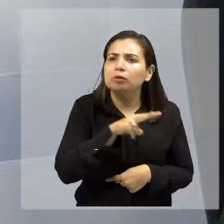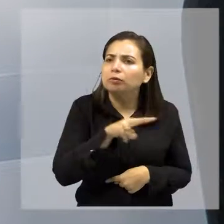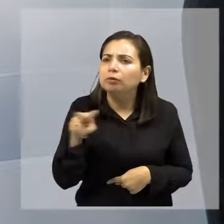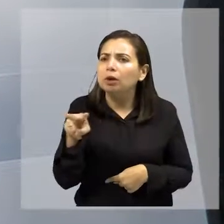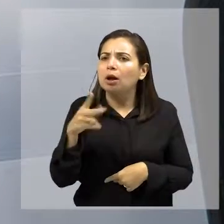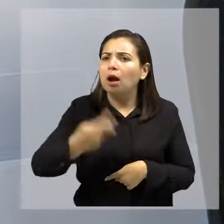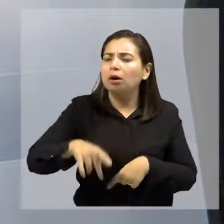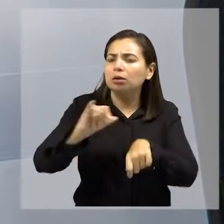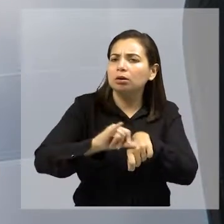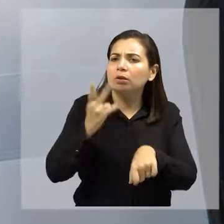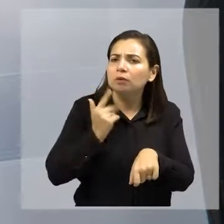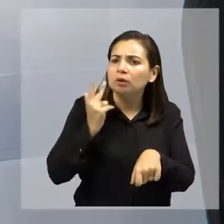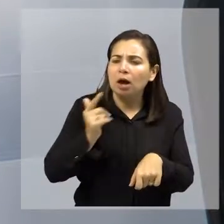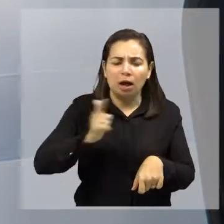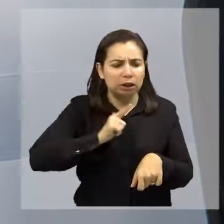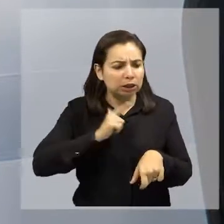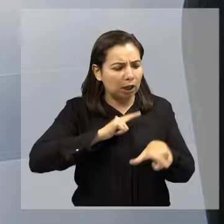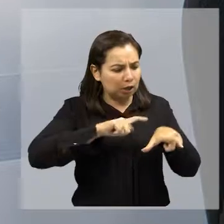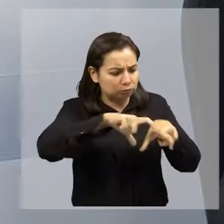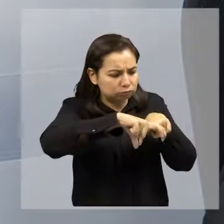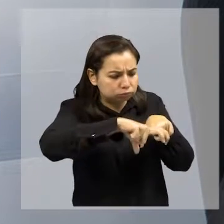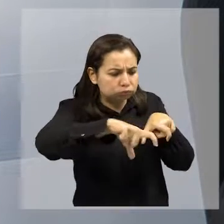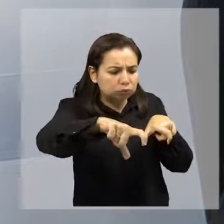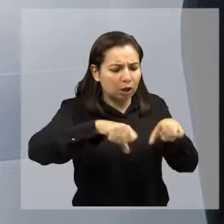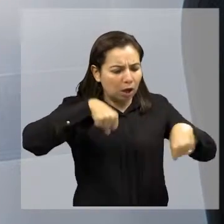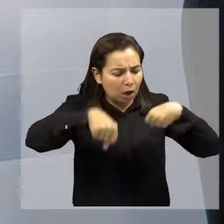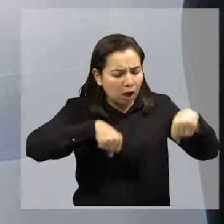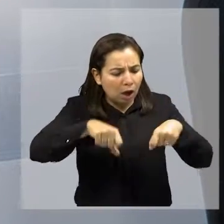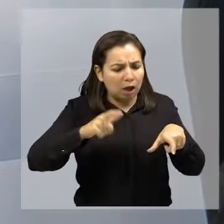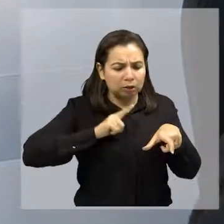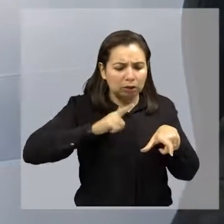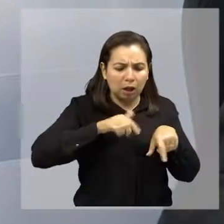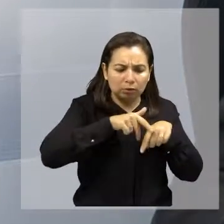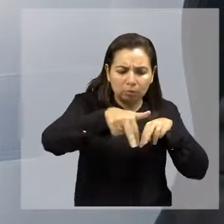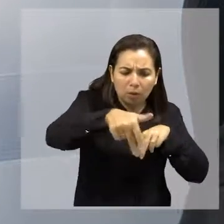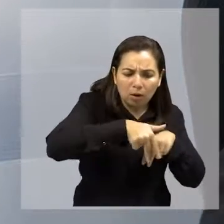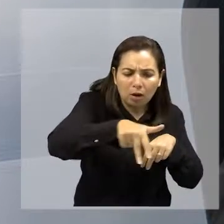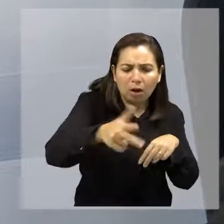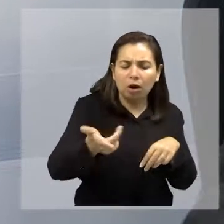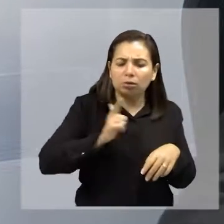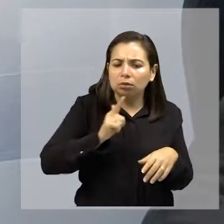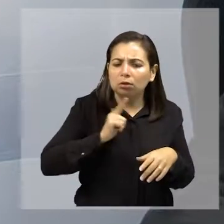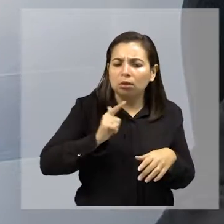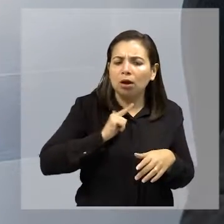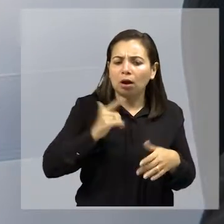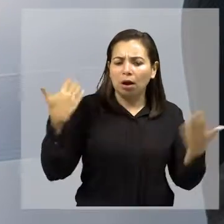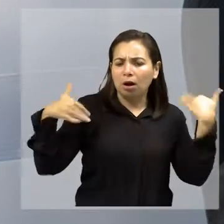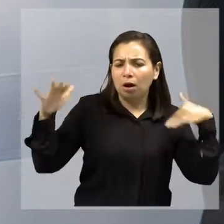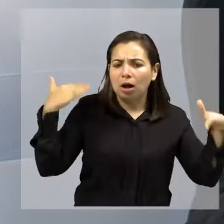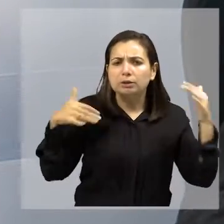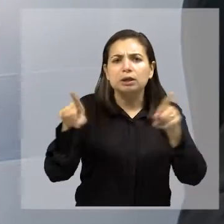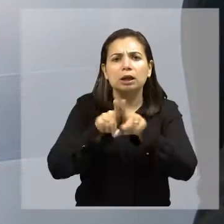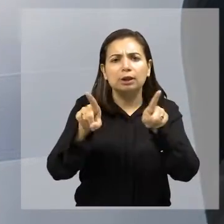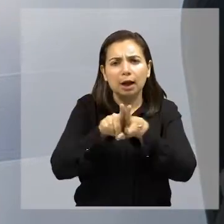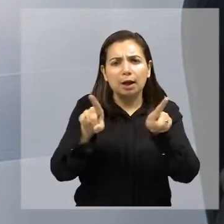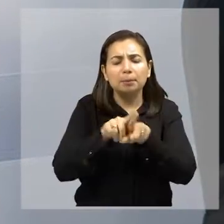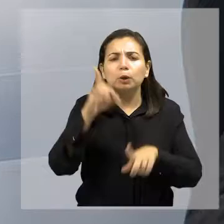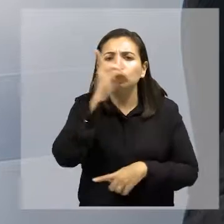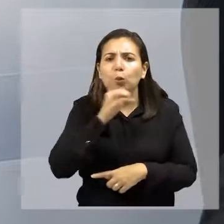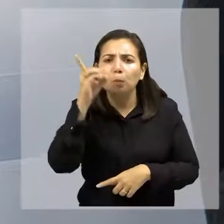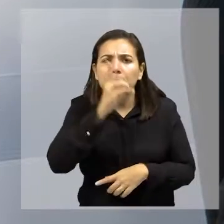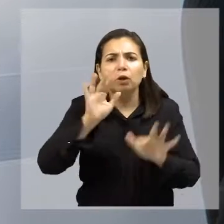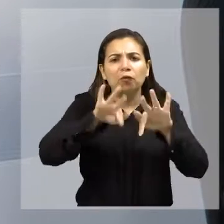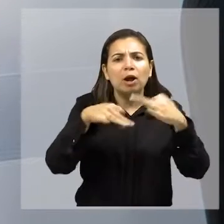tomada por ciclovias, ciclofaixas, ciclorotas, a ciclofaixa de lazer aos domingos, né?